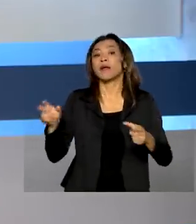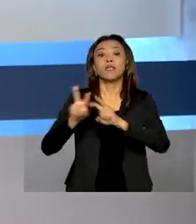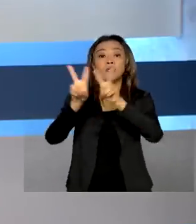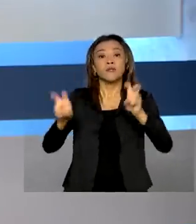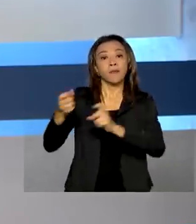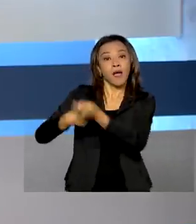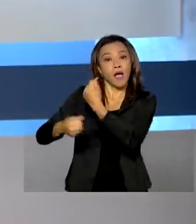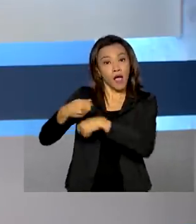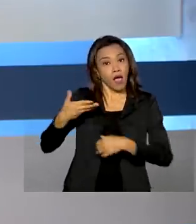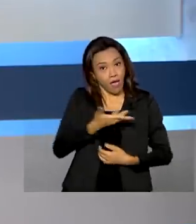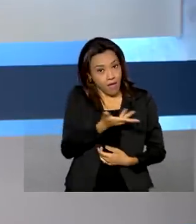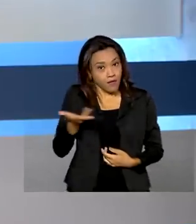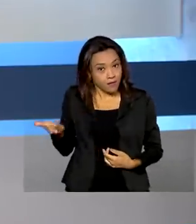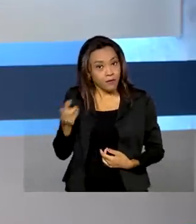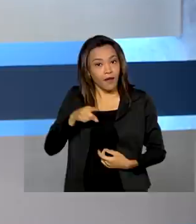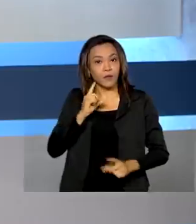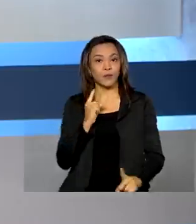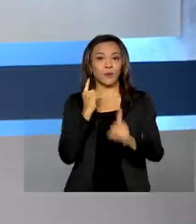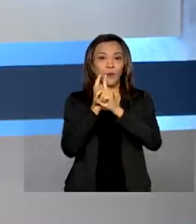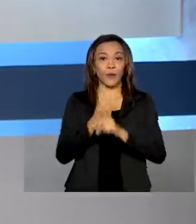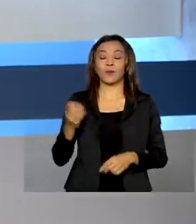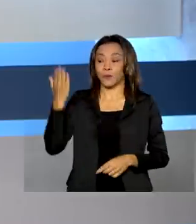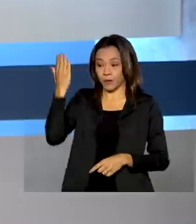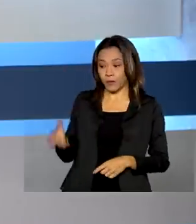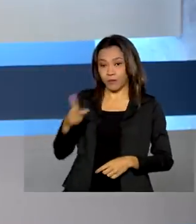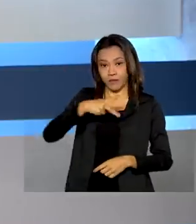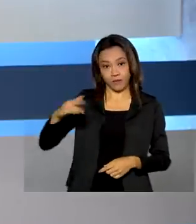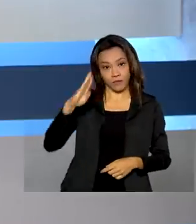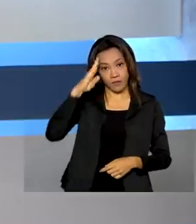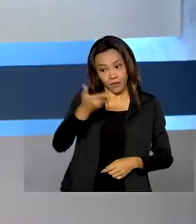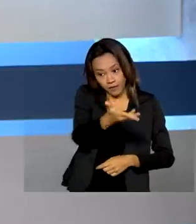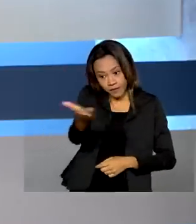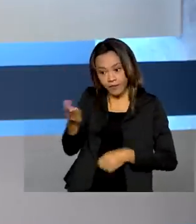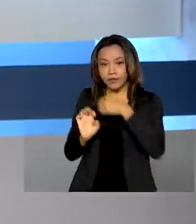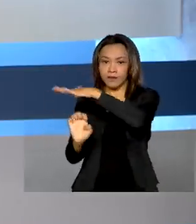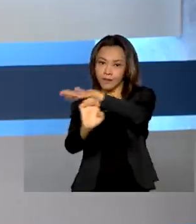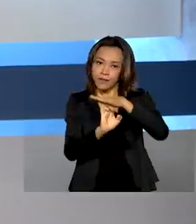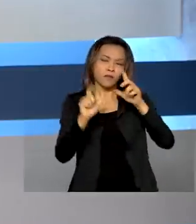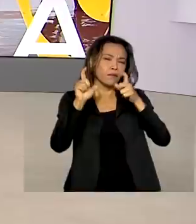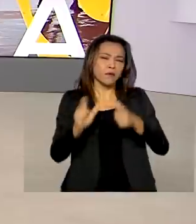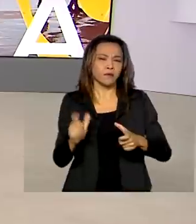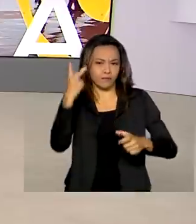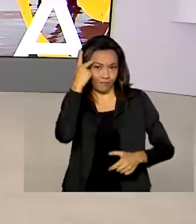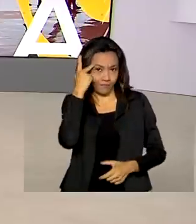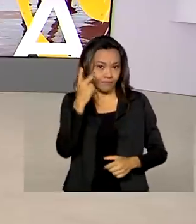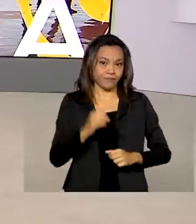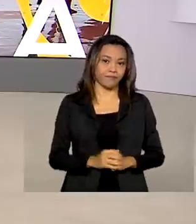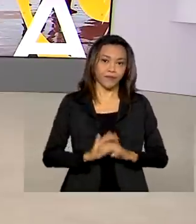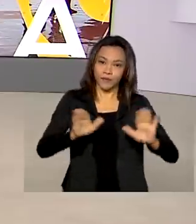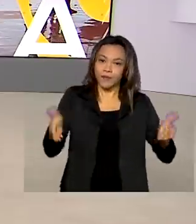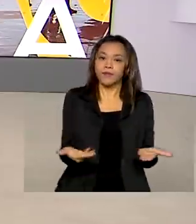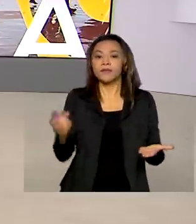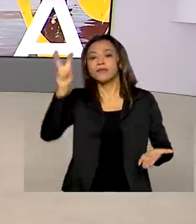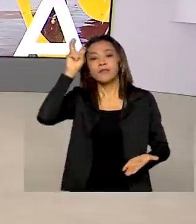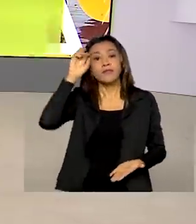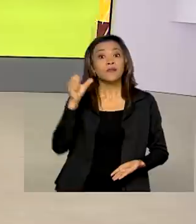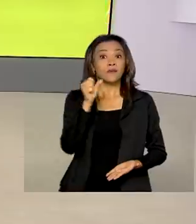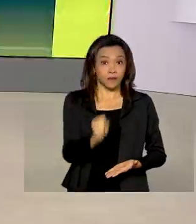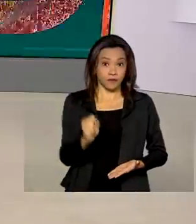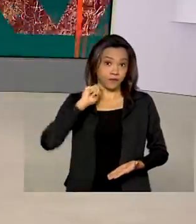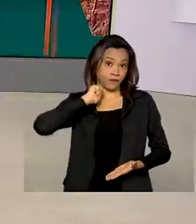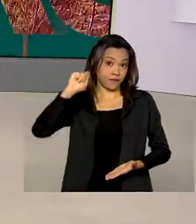foram os principais temas que o encontro com o presidente Jair bolsonaro e empresários em São Paulo hoje é quinta-feira